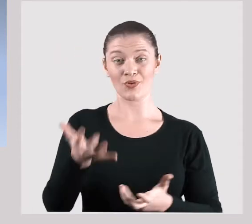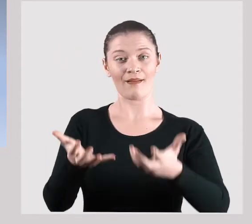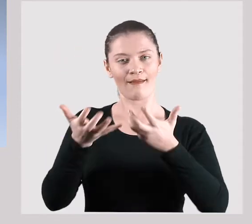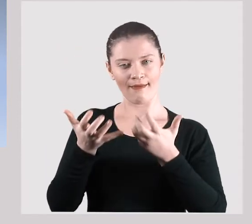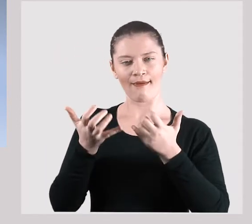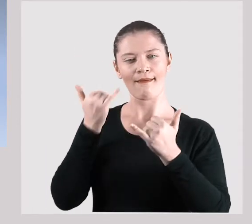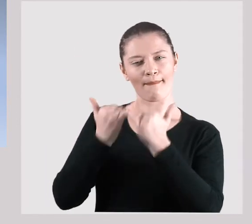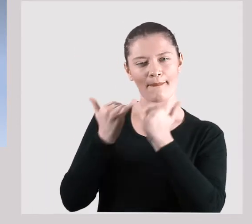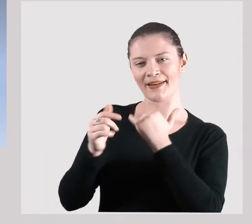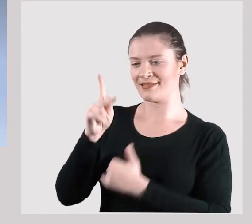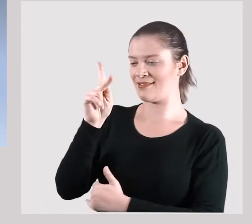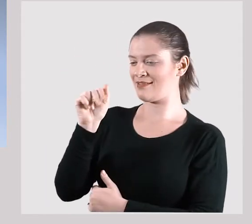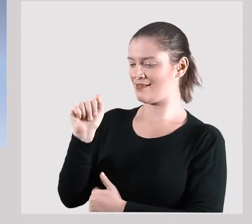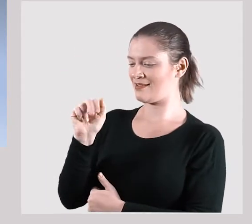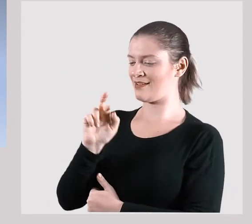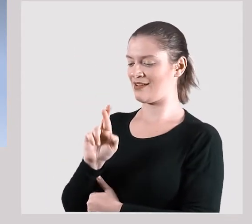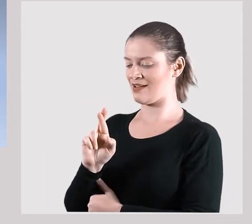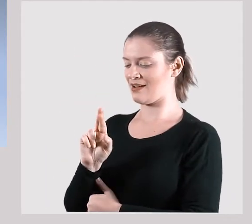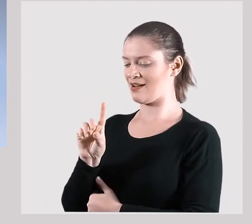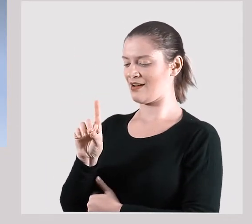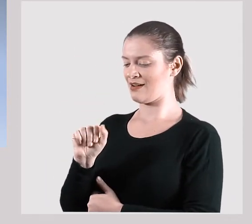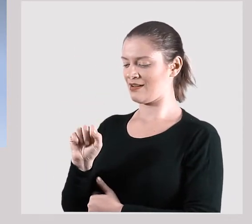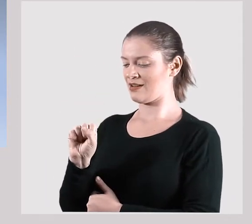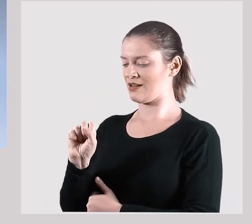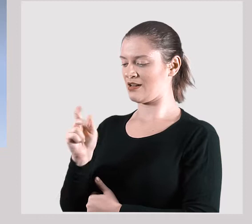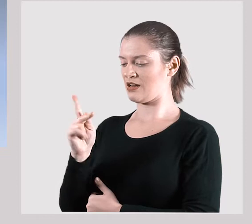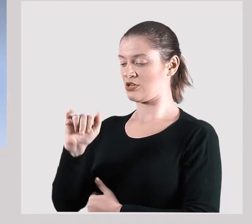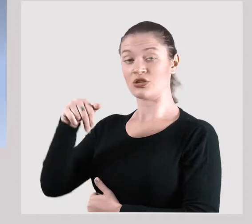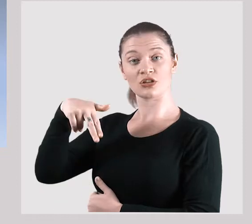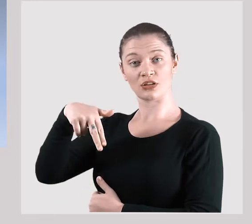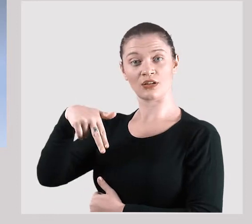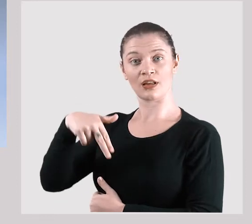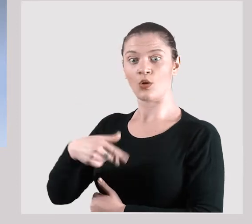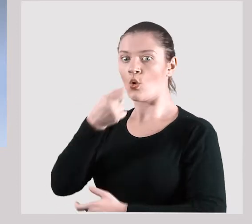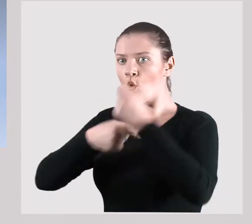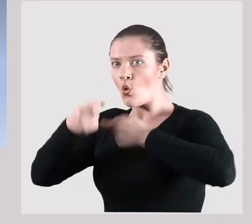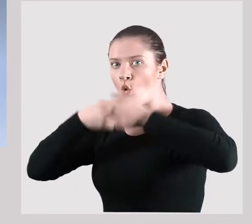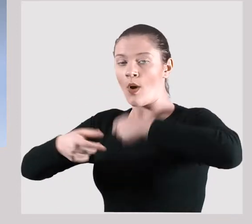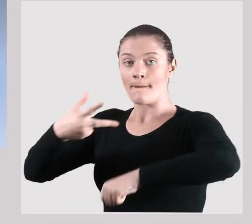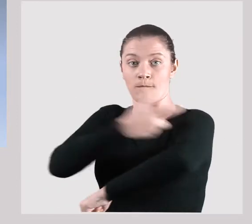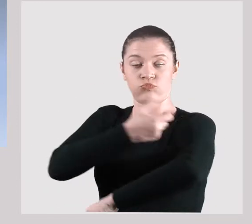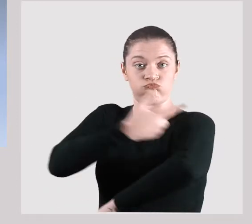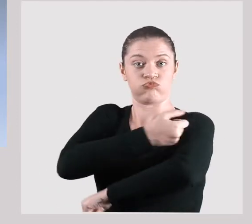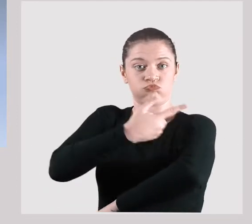uma quantidade, ela está com 2, 4, 6 caixas ali de hormônios, mas injetáveis. Então eles estão fazendo isso,